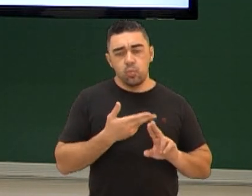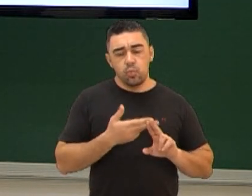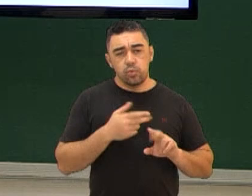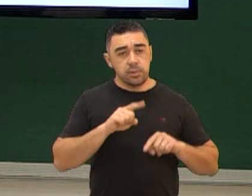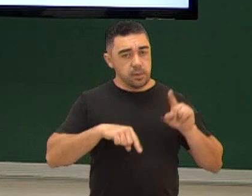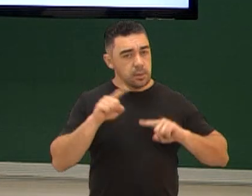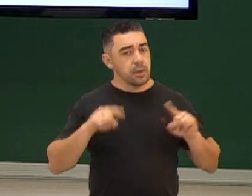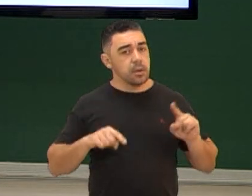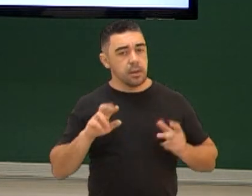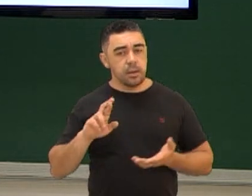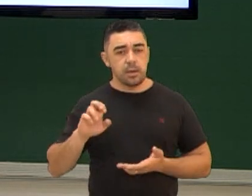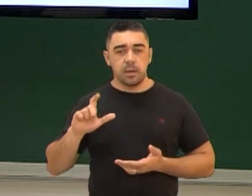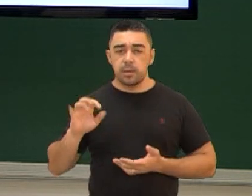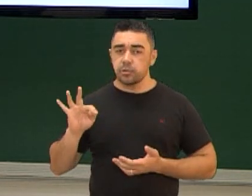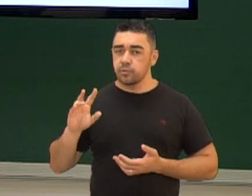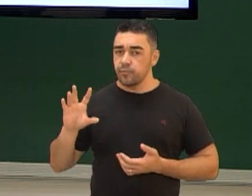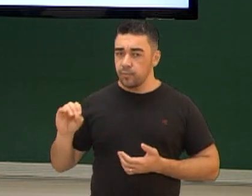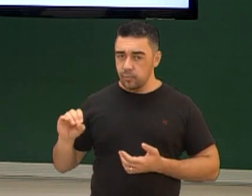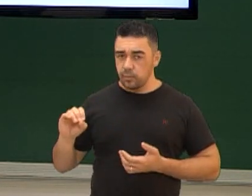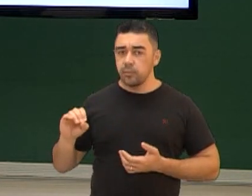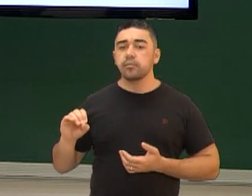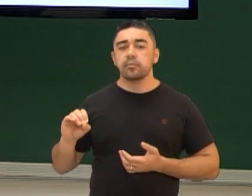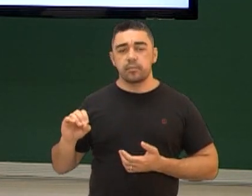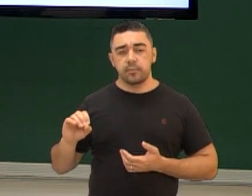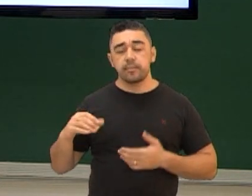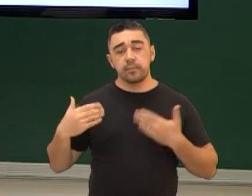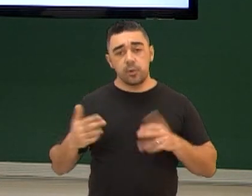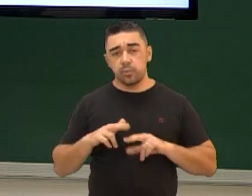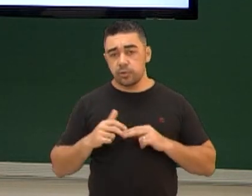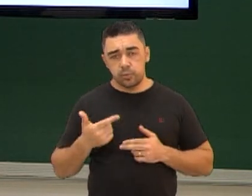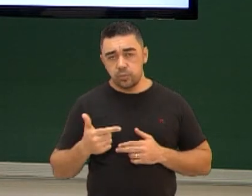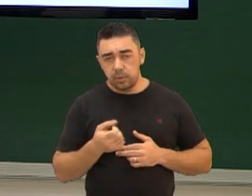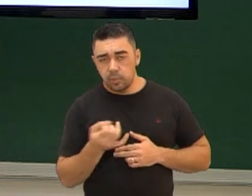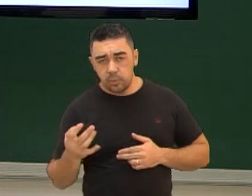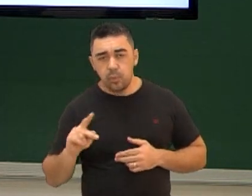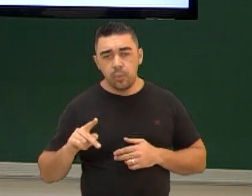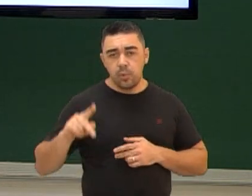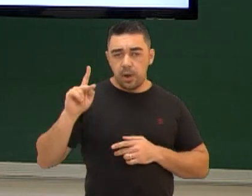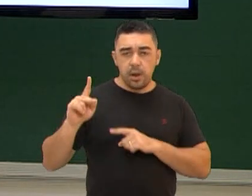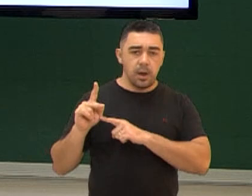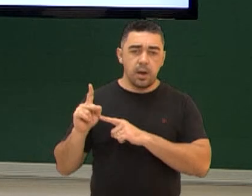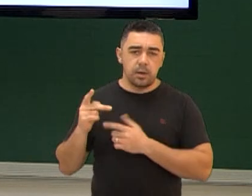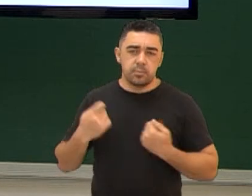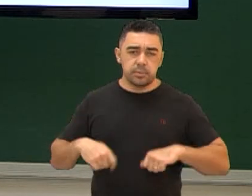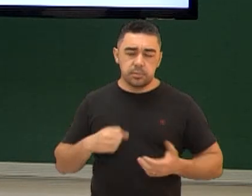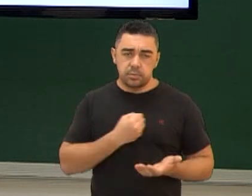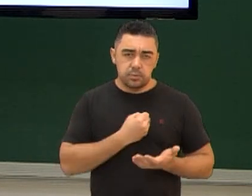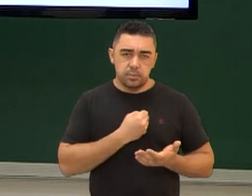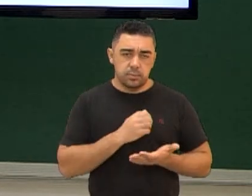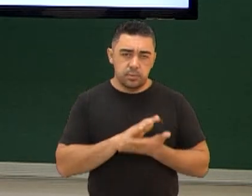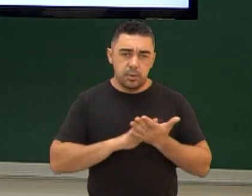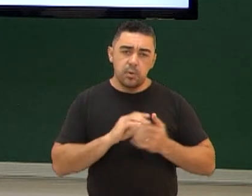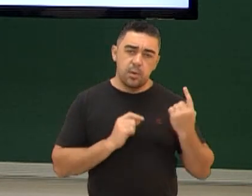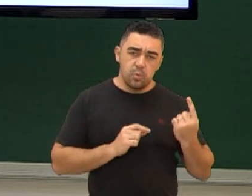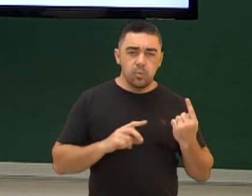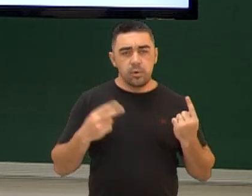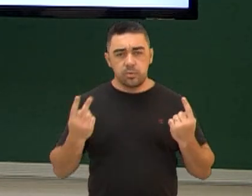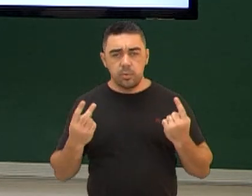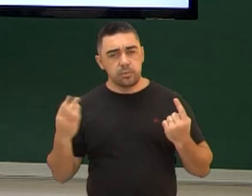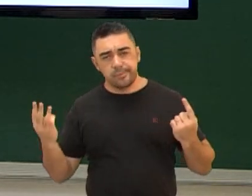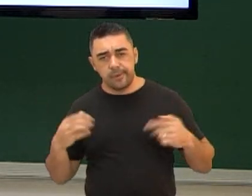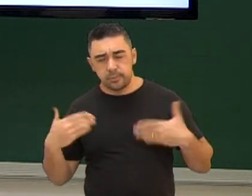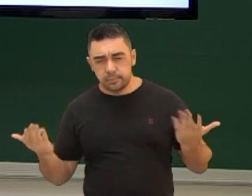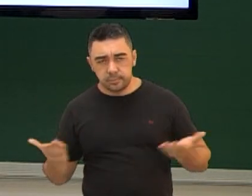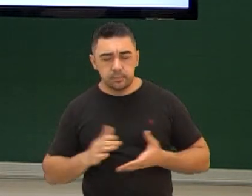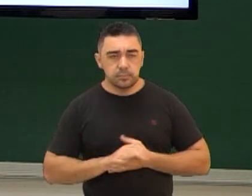é uma unidade relativa, ela não apresenta unidade, tá? O K é um valor sem unidade. É 1 ou 2 ou 3, assim